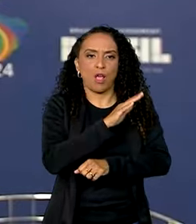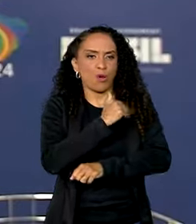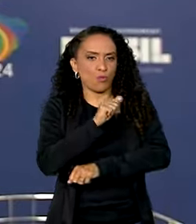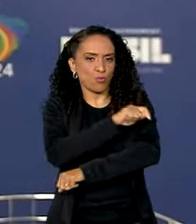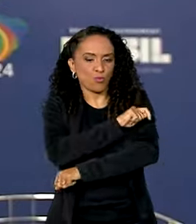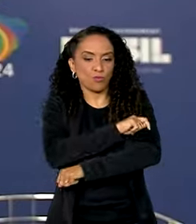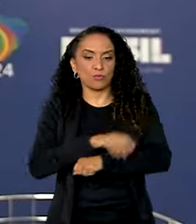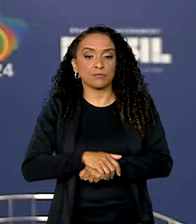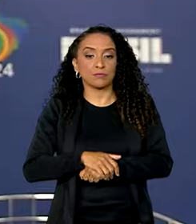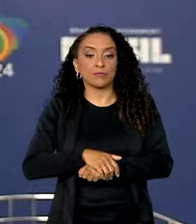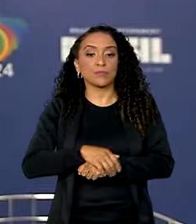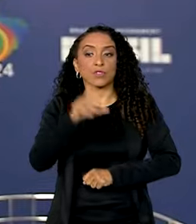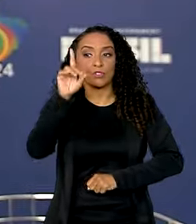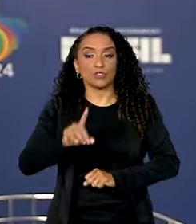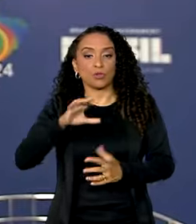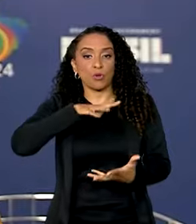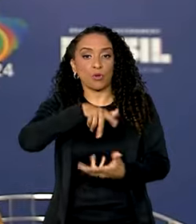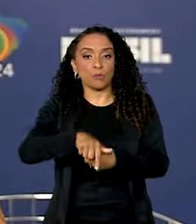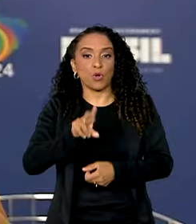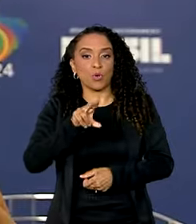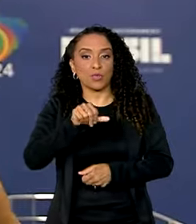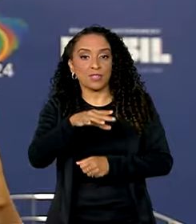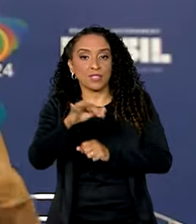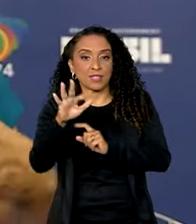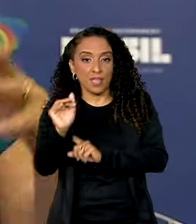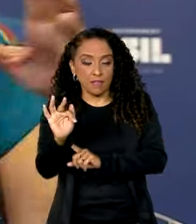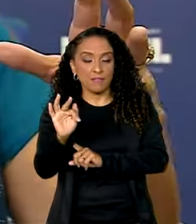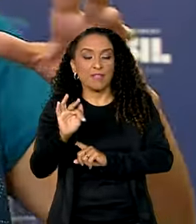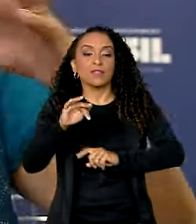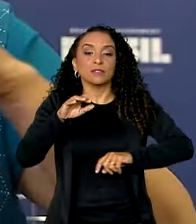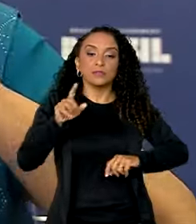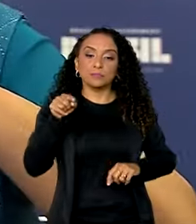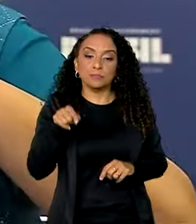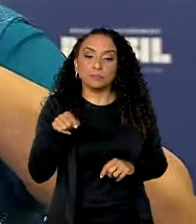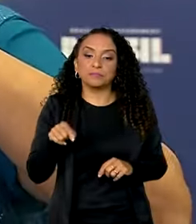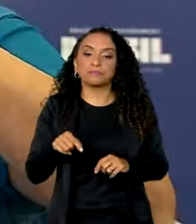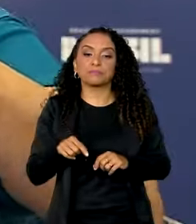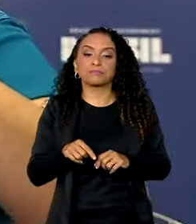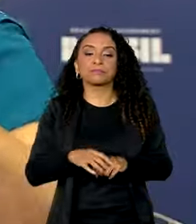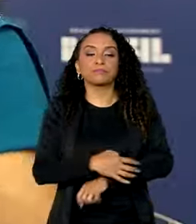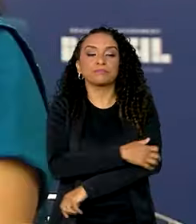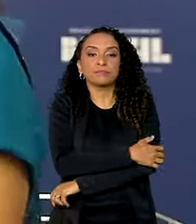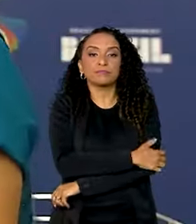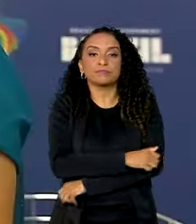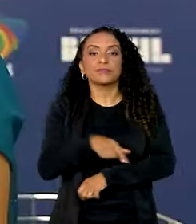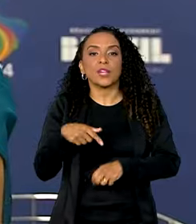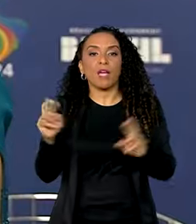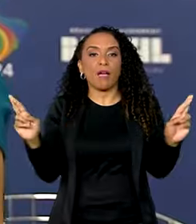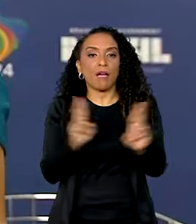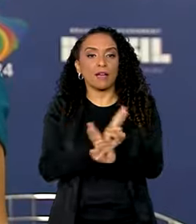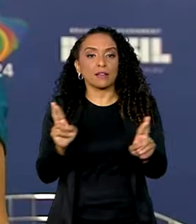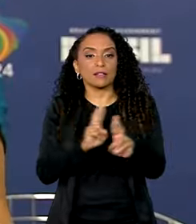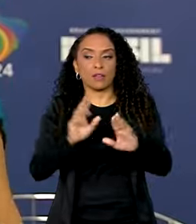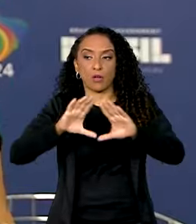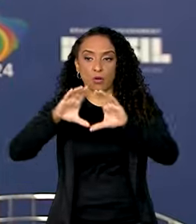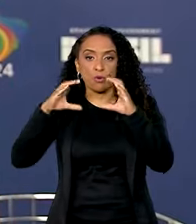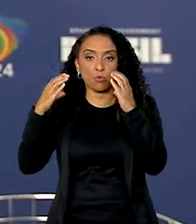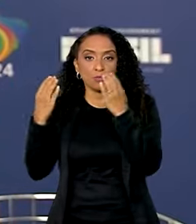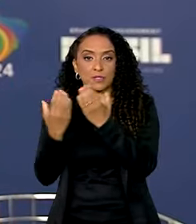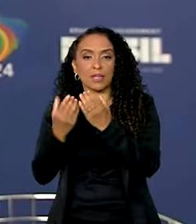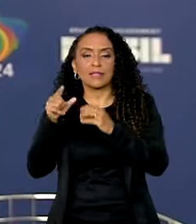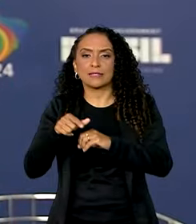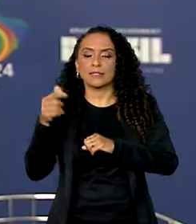a diretora global de educação do Unicef, o Fundo das Nações Unidas para a Infância, a relação com as comunidades